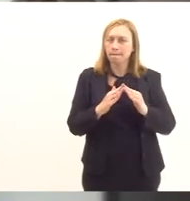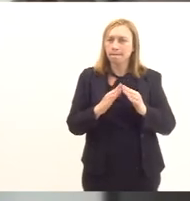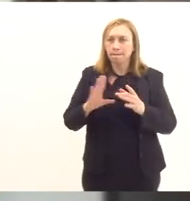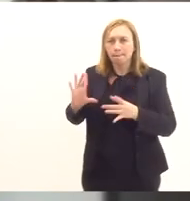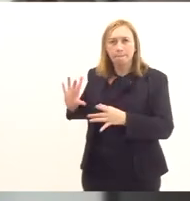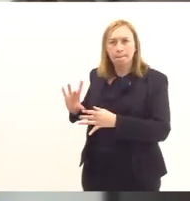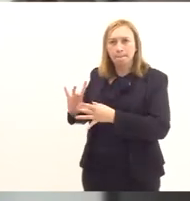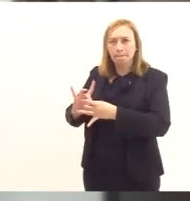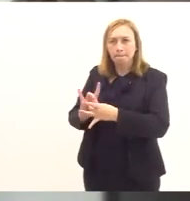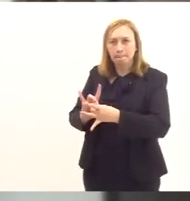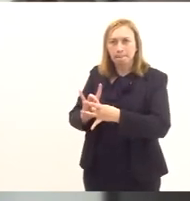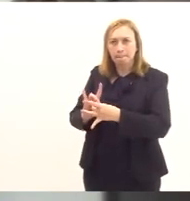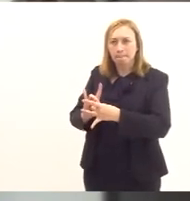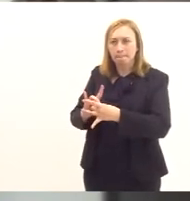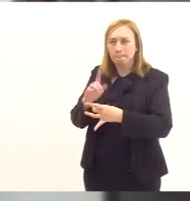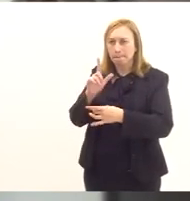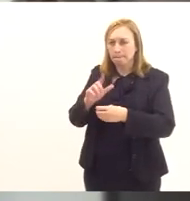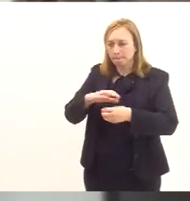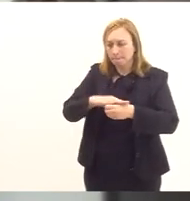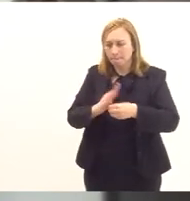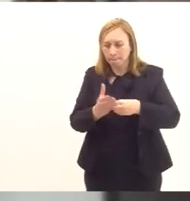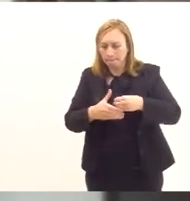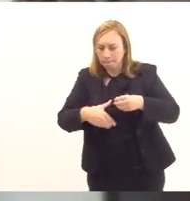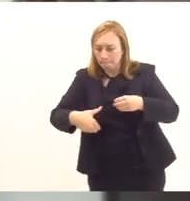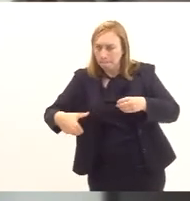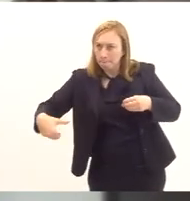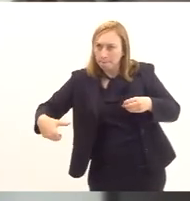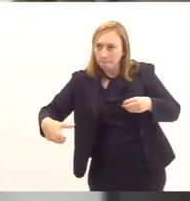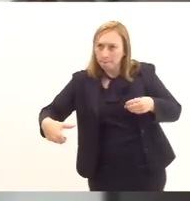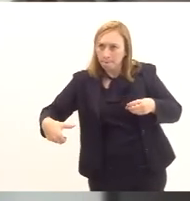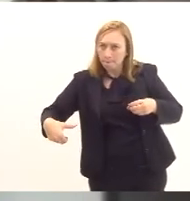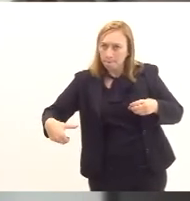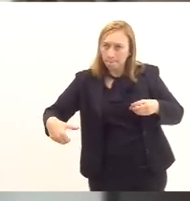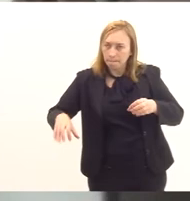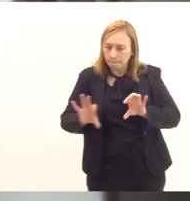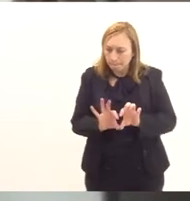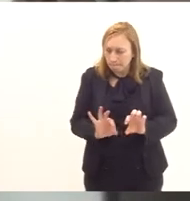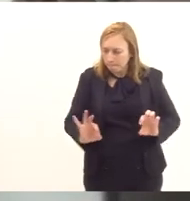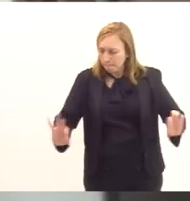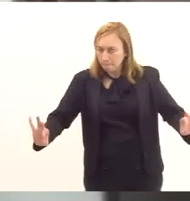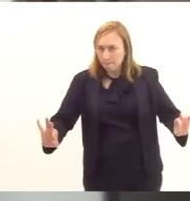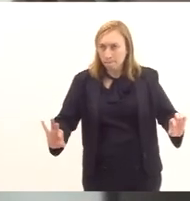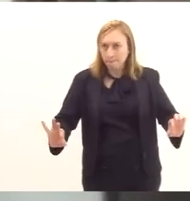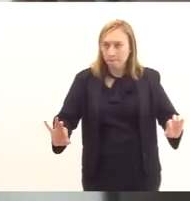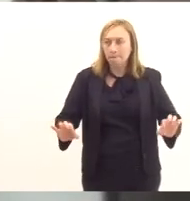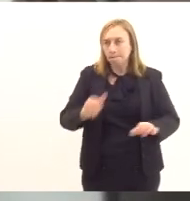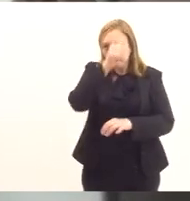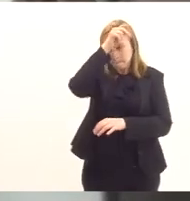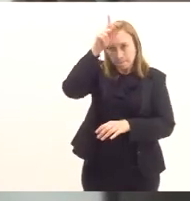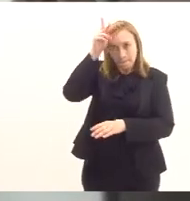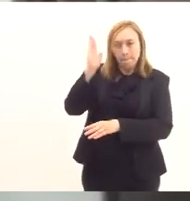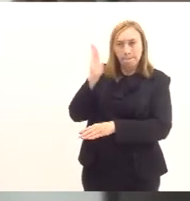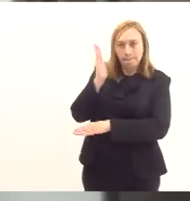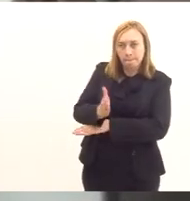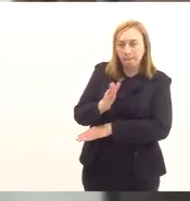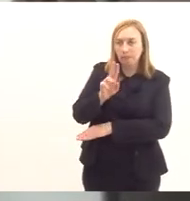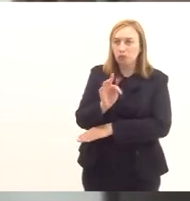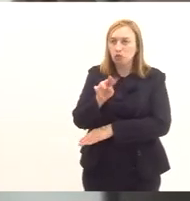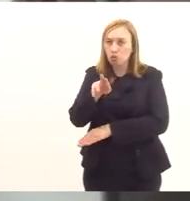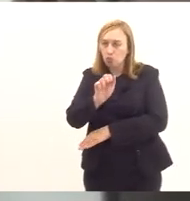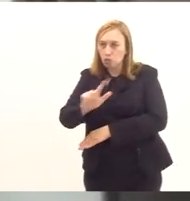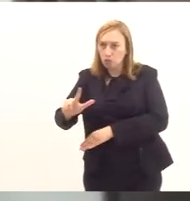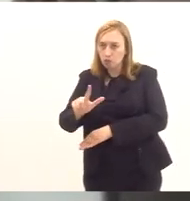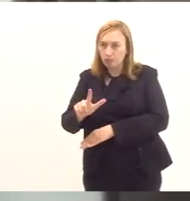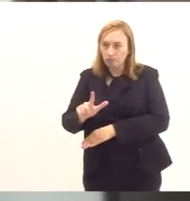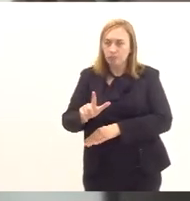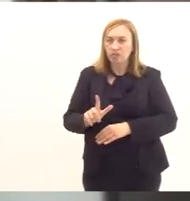conectar e suas redes de esgoto EA própria rede de drenagem de água pluvial da prefeitura direto no túnel extravasor então aquilo que foi